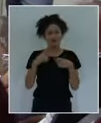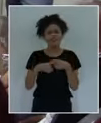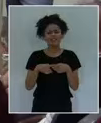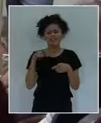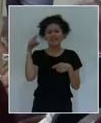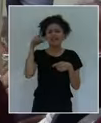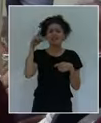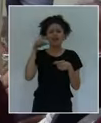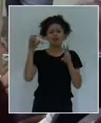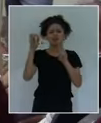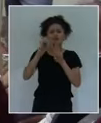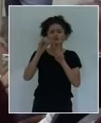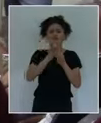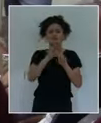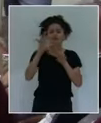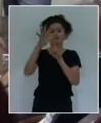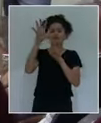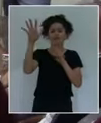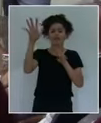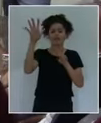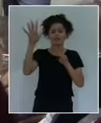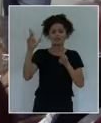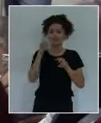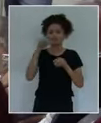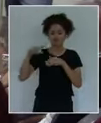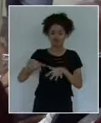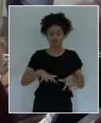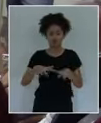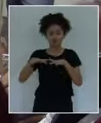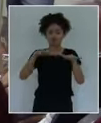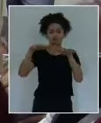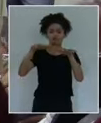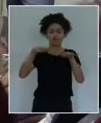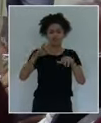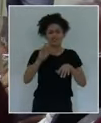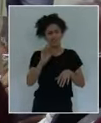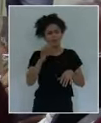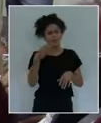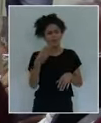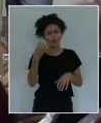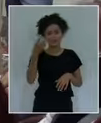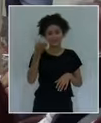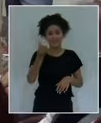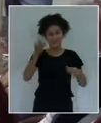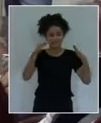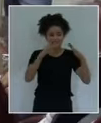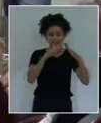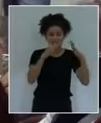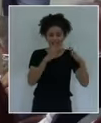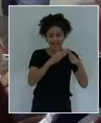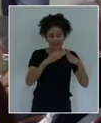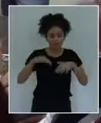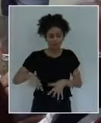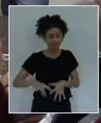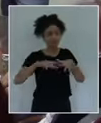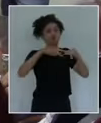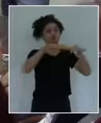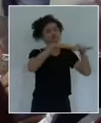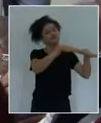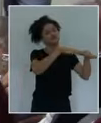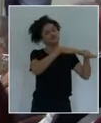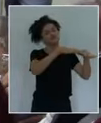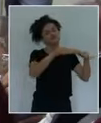que aquelas 5 primeiras casas, 5 ou 6, foram pegos de surpresa. Fui na casa de uma dona lá, a água foi no